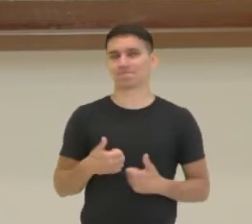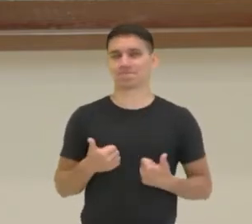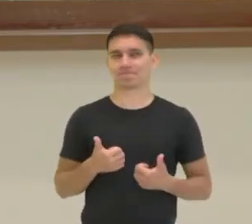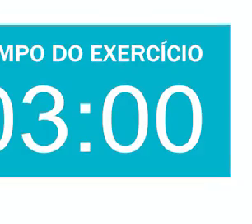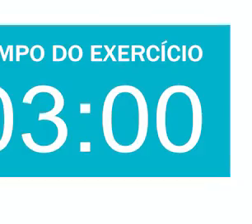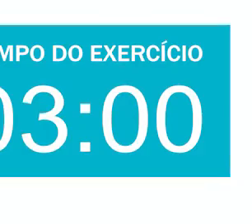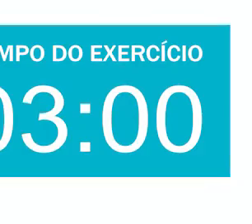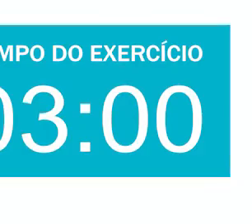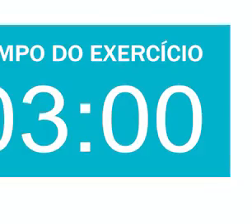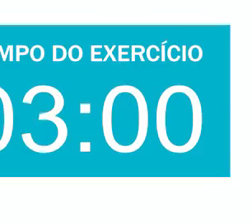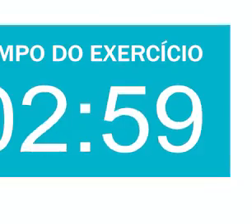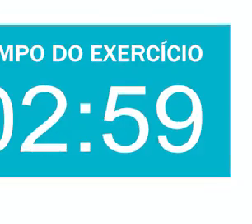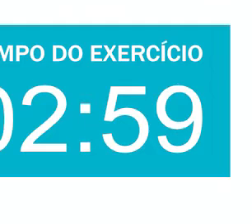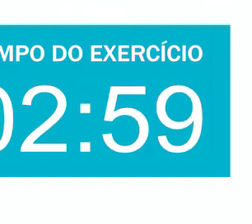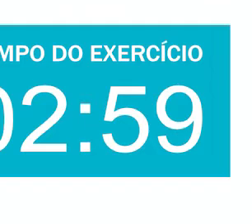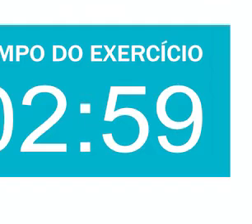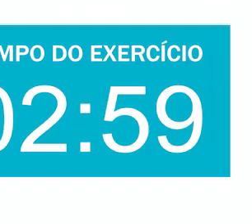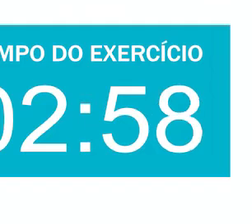enunciado.